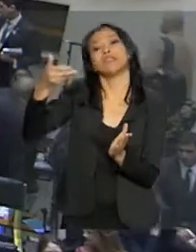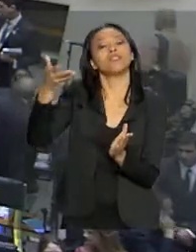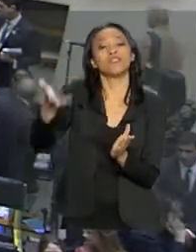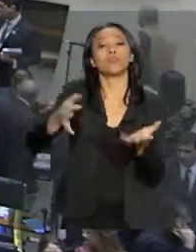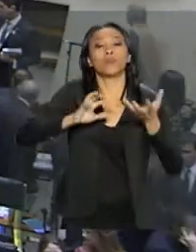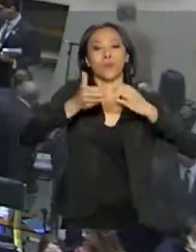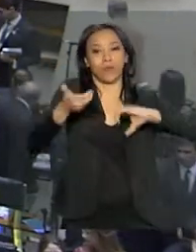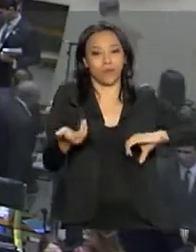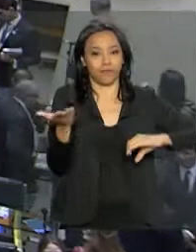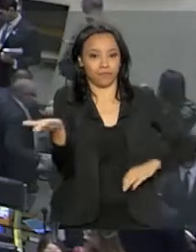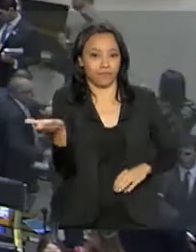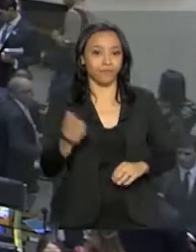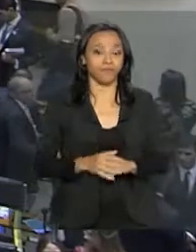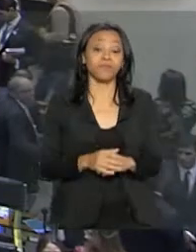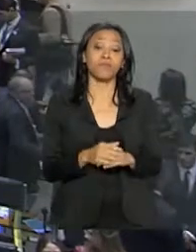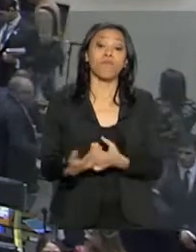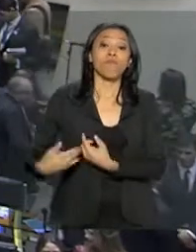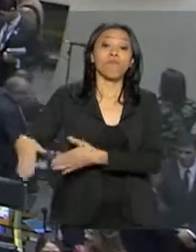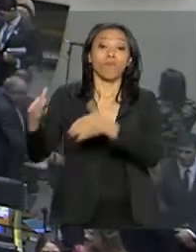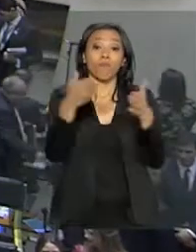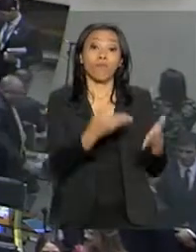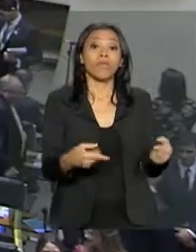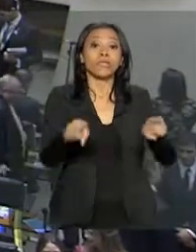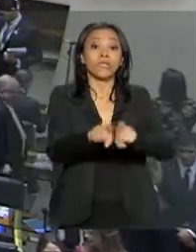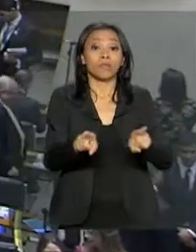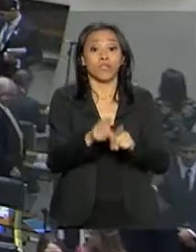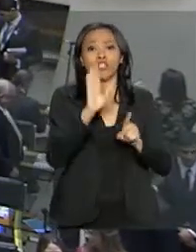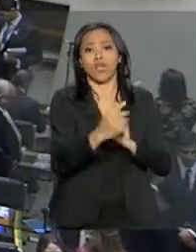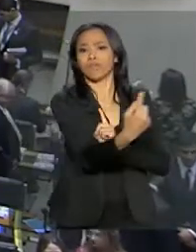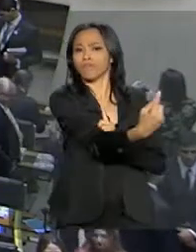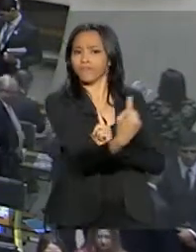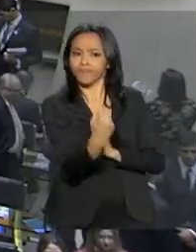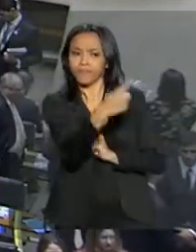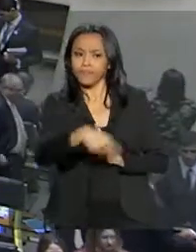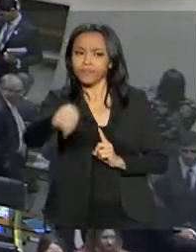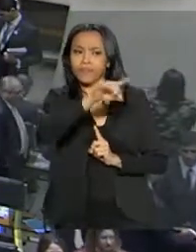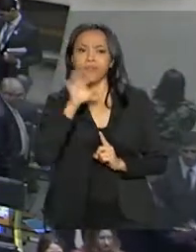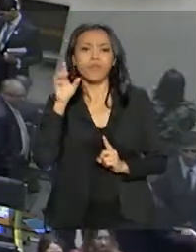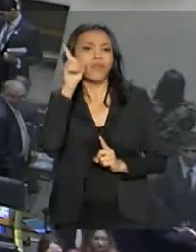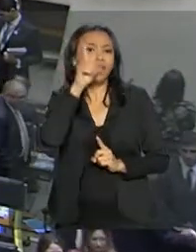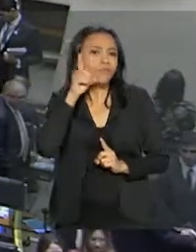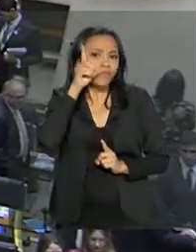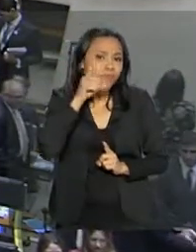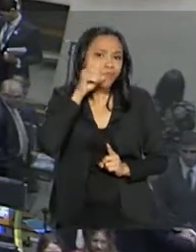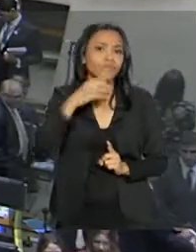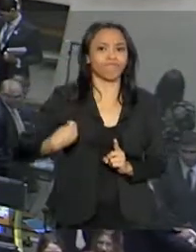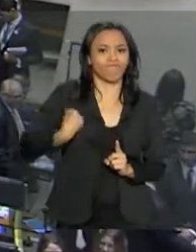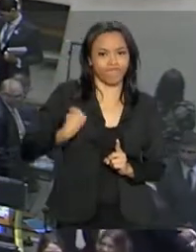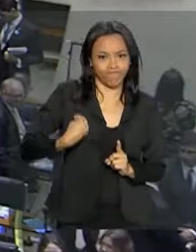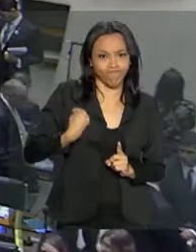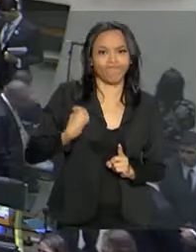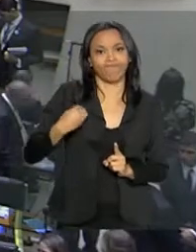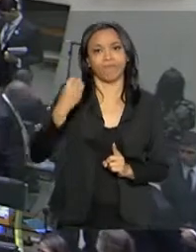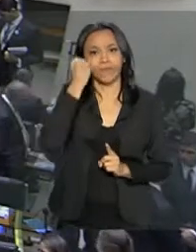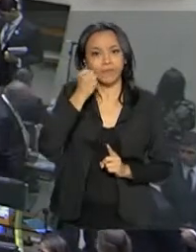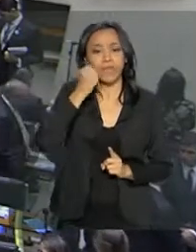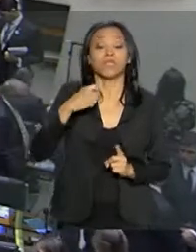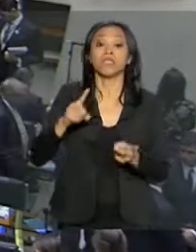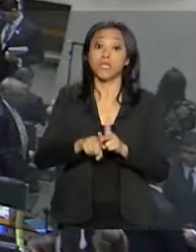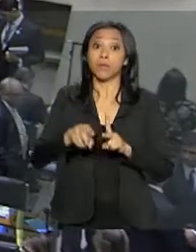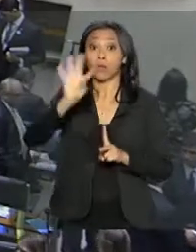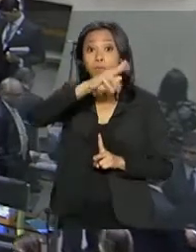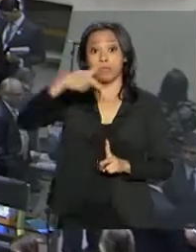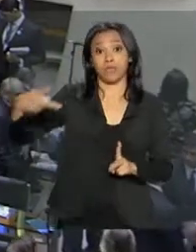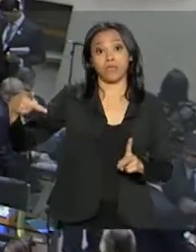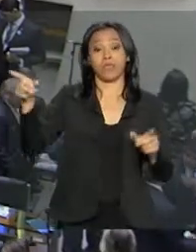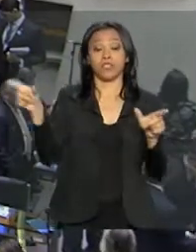Eunício Oliveira. Também foram convidados parlamentares constituintes, o presidente do Supremo Tribunal